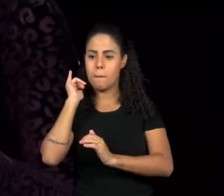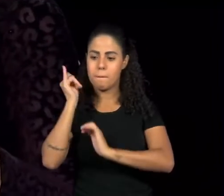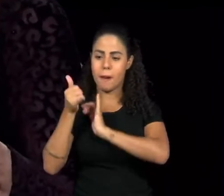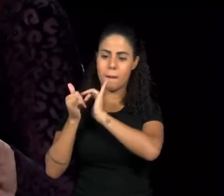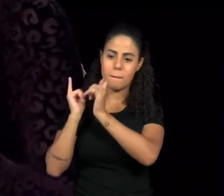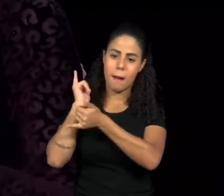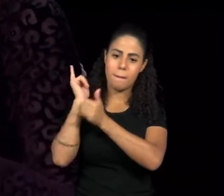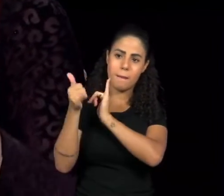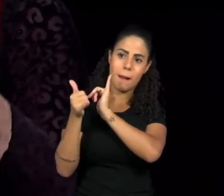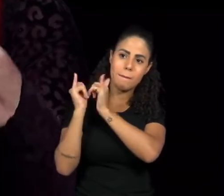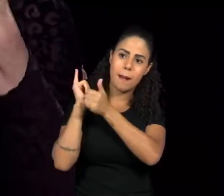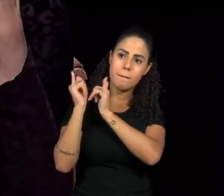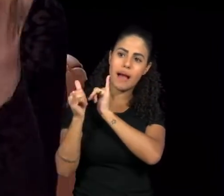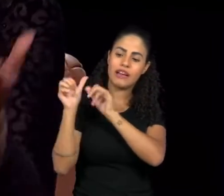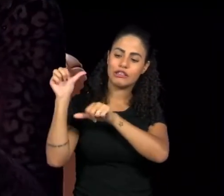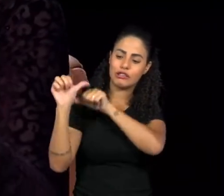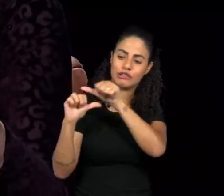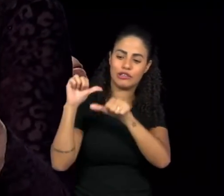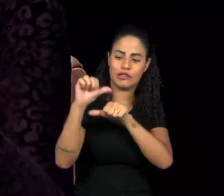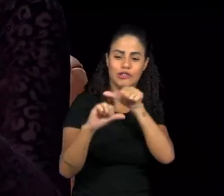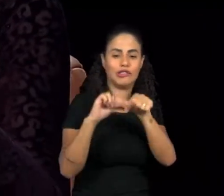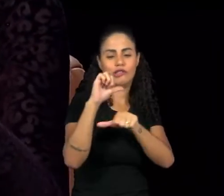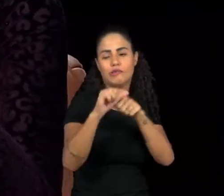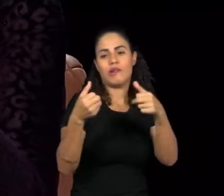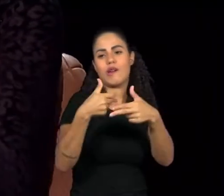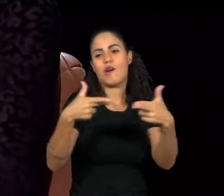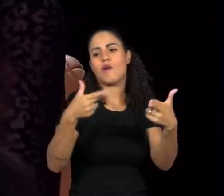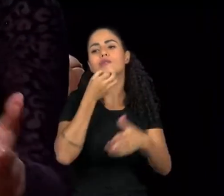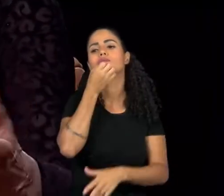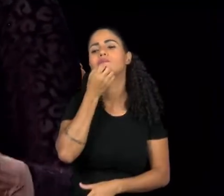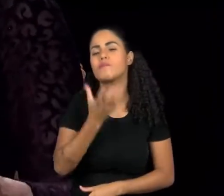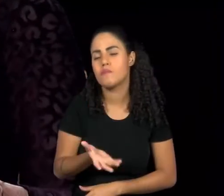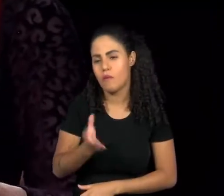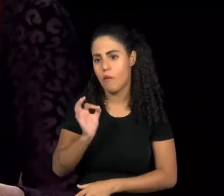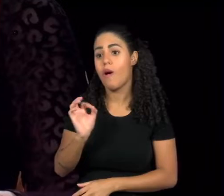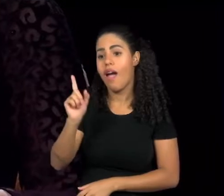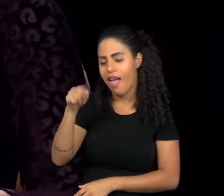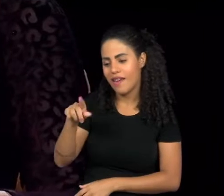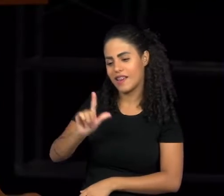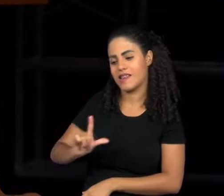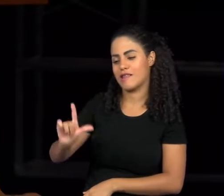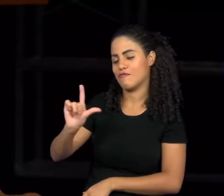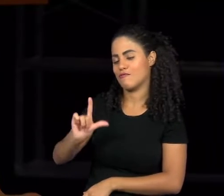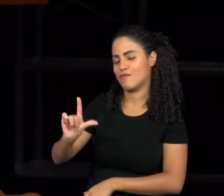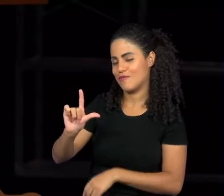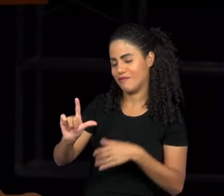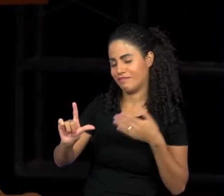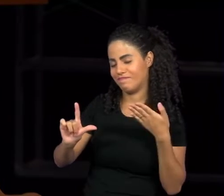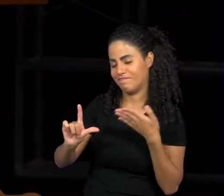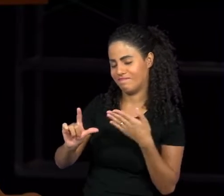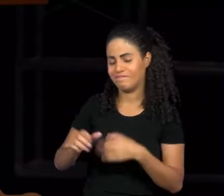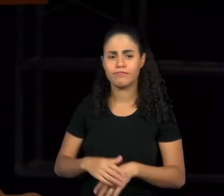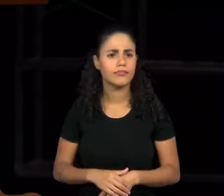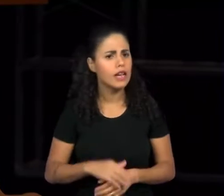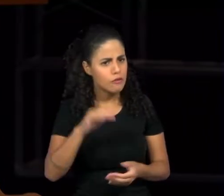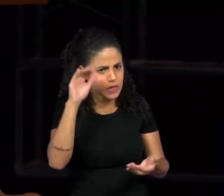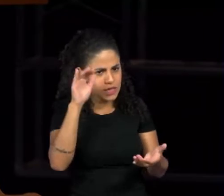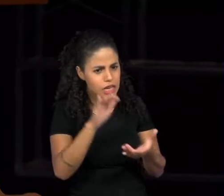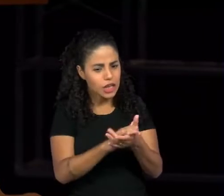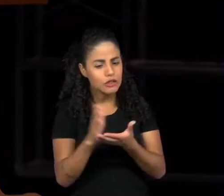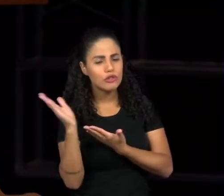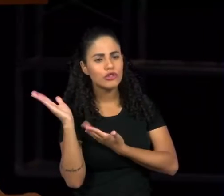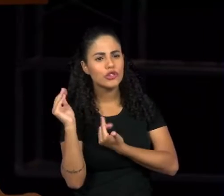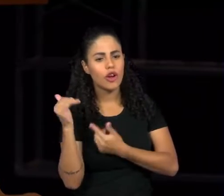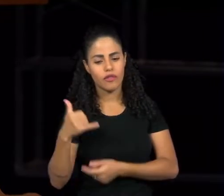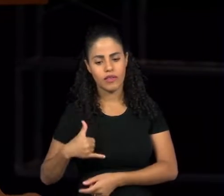né? E de transformá-las em algo muito bom, é a literatura. E você se casou bem cedo, né? Se não me engano,